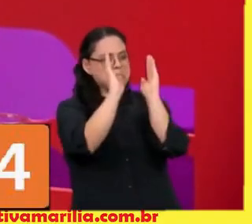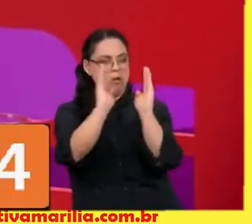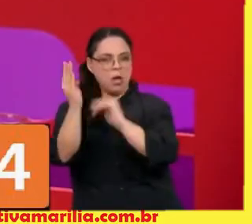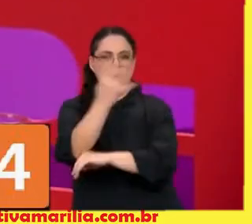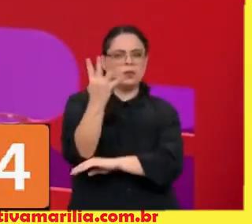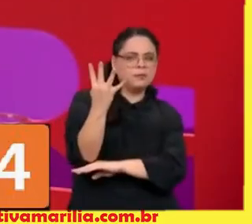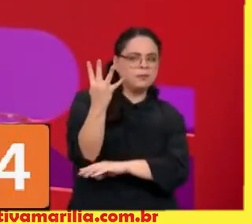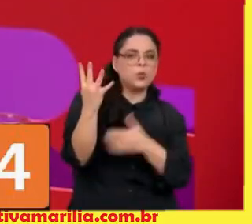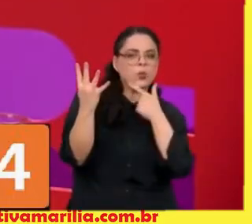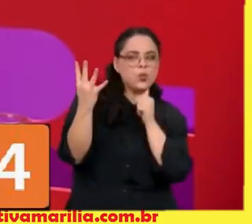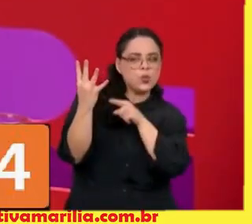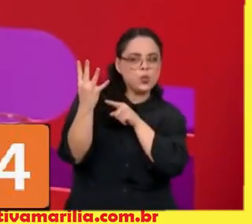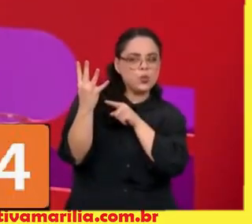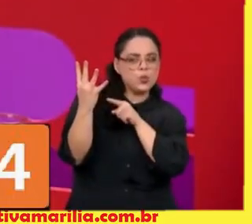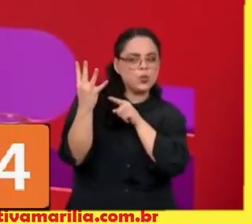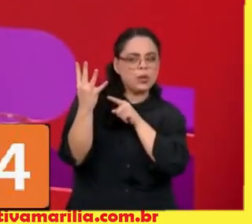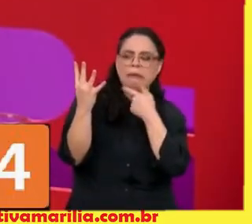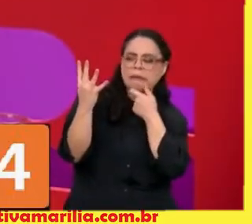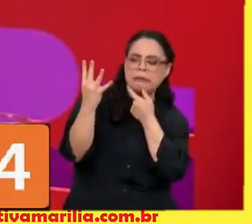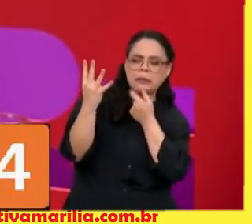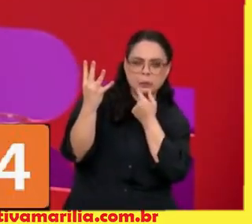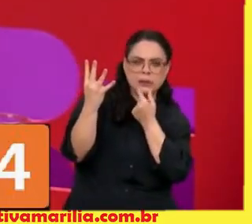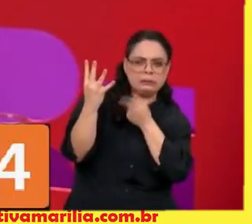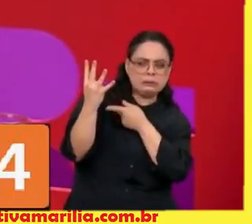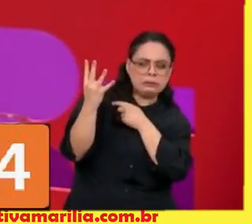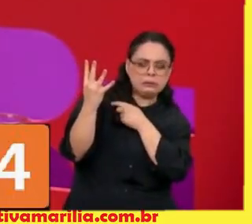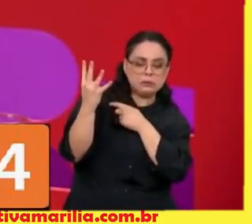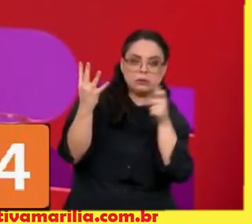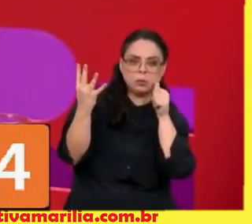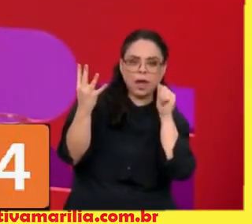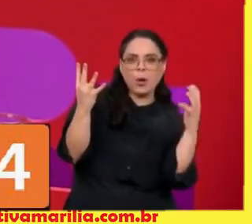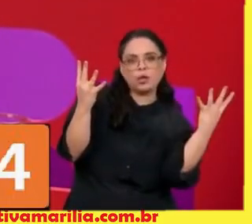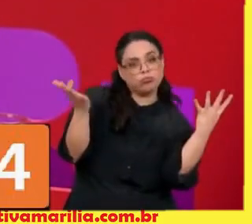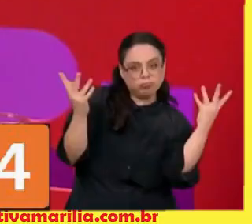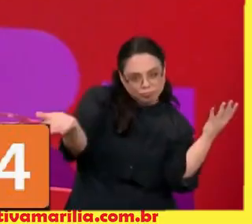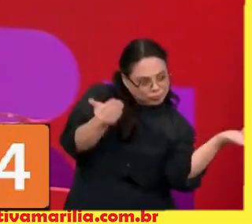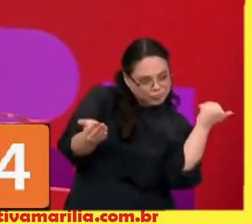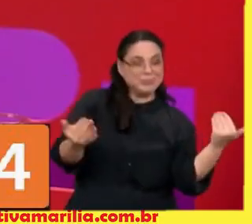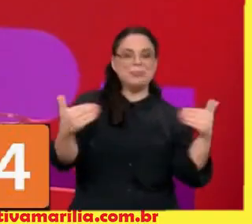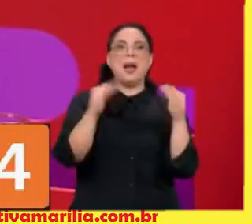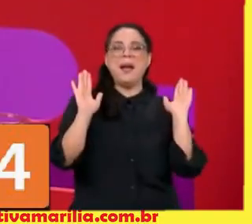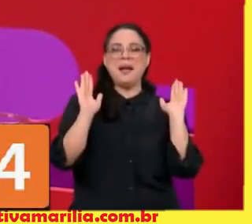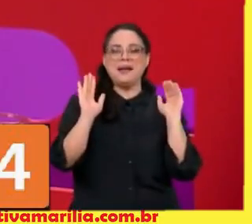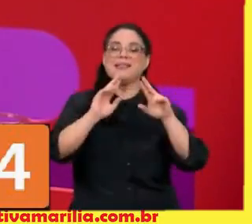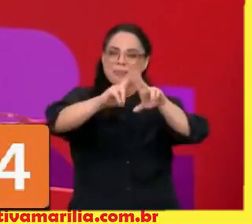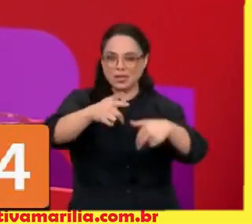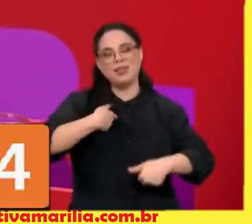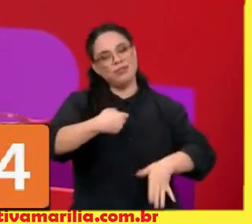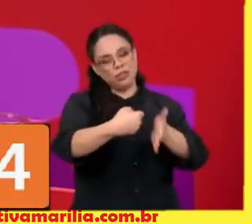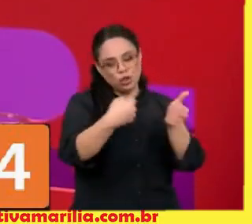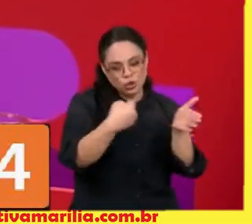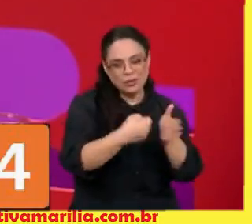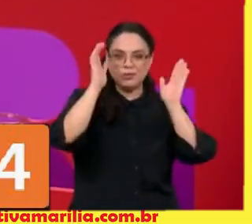enfim, eu sou uma dessas 4, né? E eu gosto, é uma vez por mês que eu escrevo, mas eu fui jornalista lá nesse jornal do Raduan